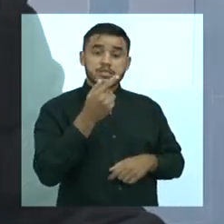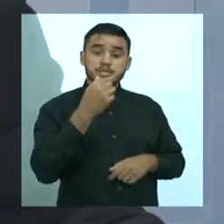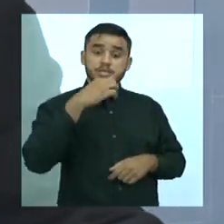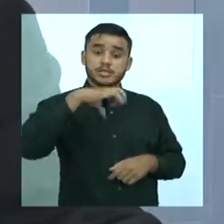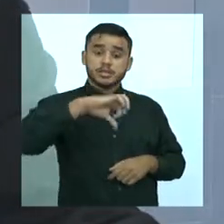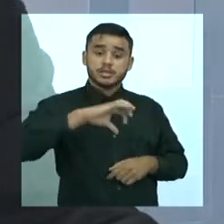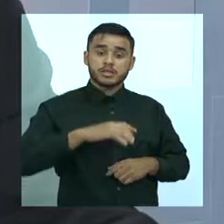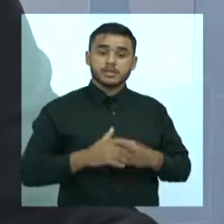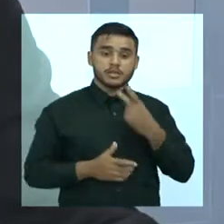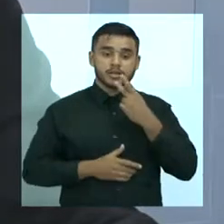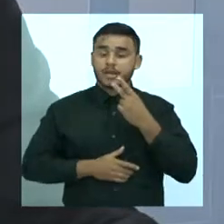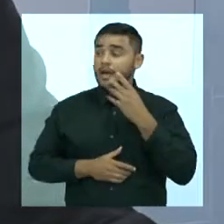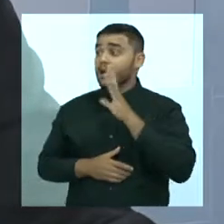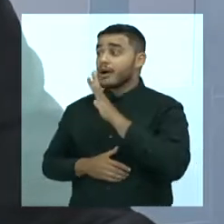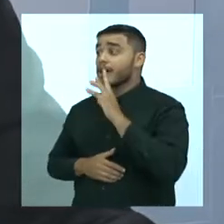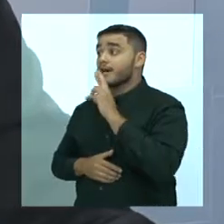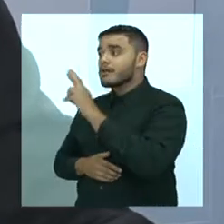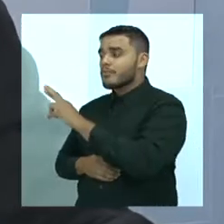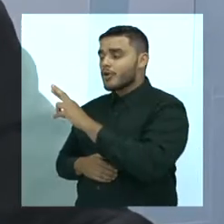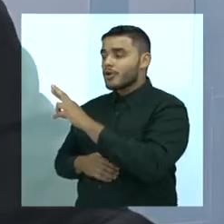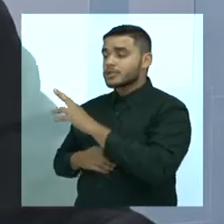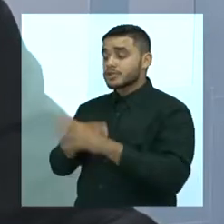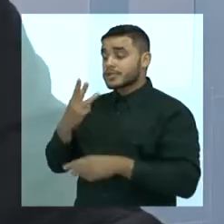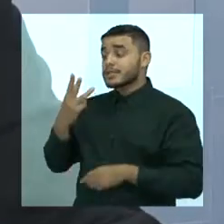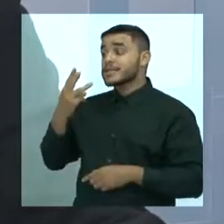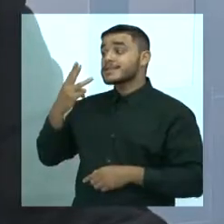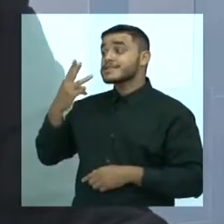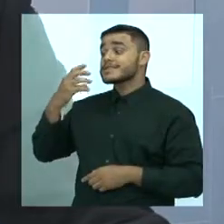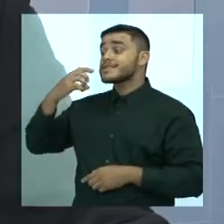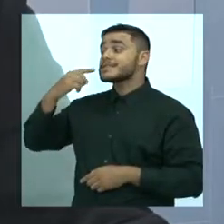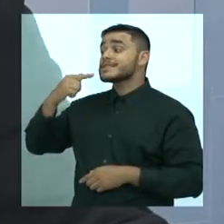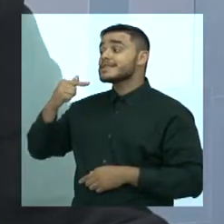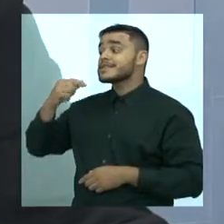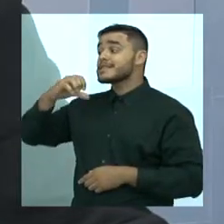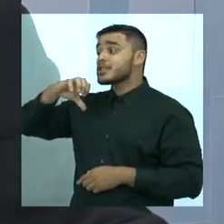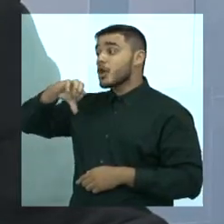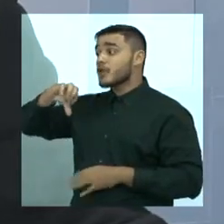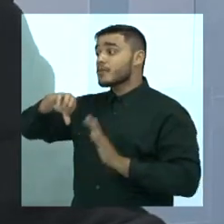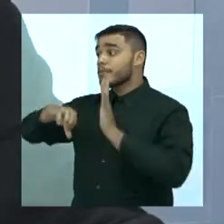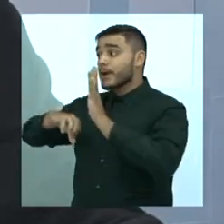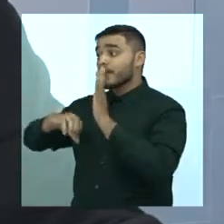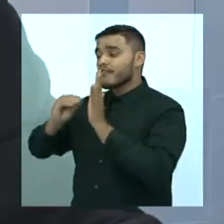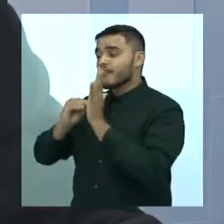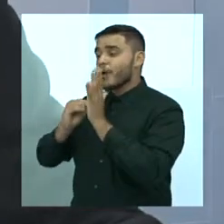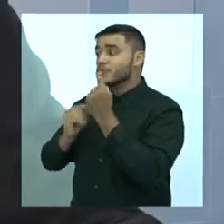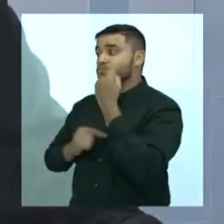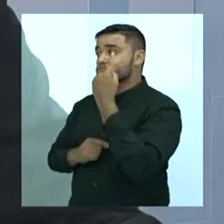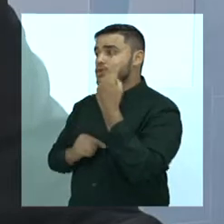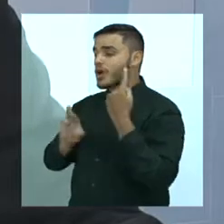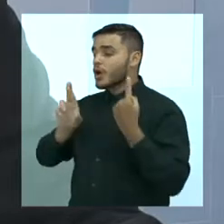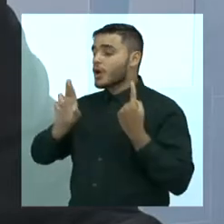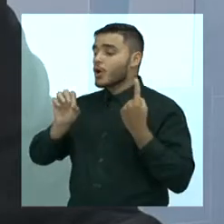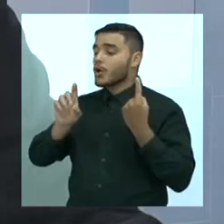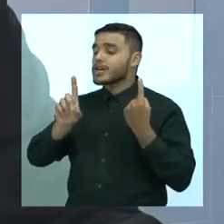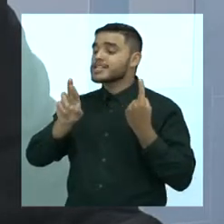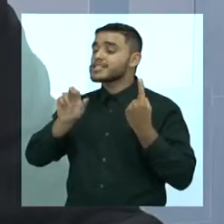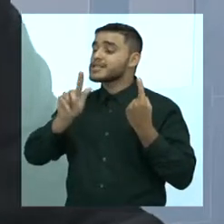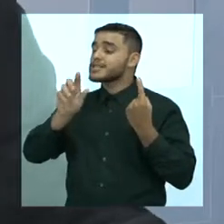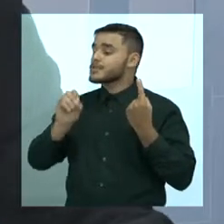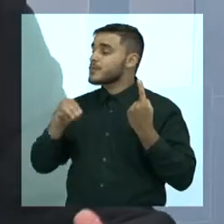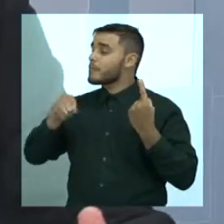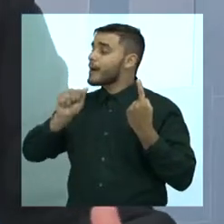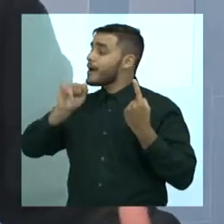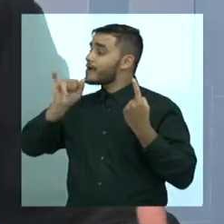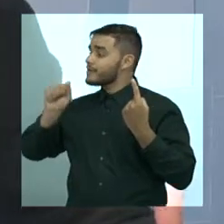porque o presidente não precisou votar. Se Rodrigo Maia votar, seriam 380 votos na casa.